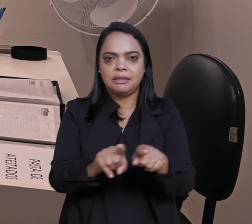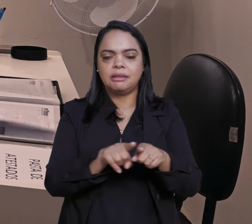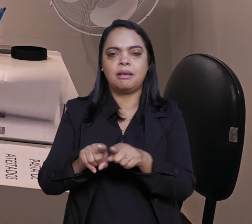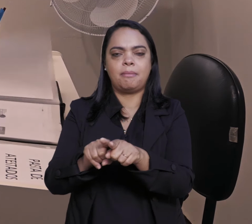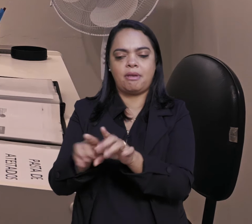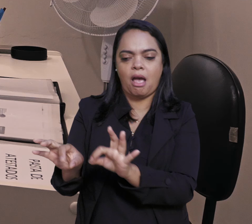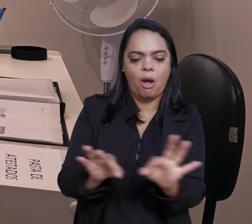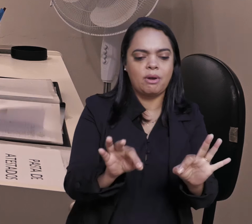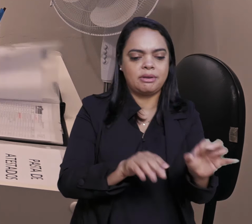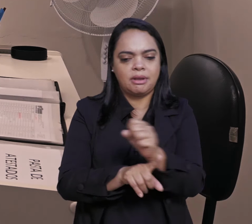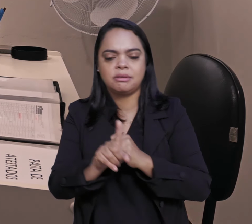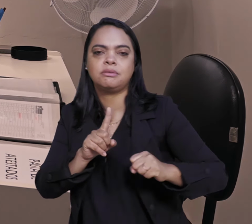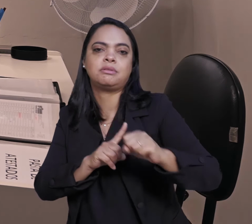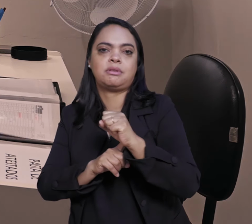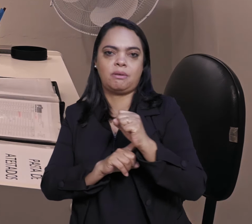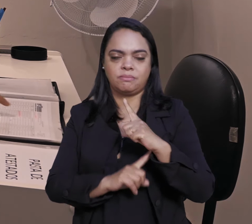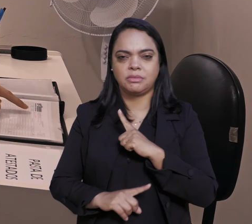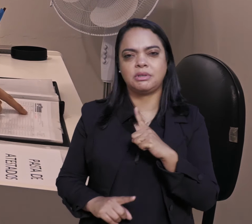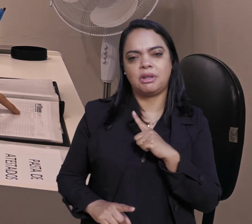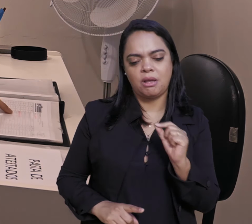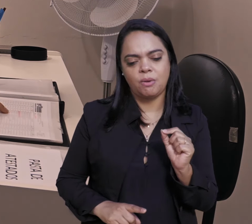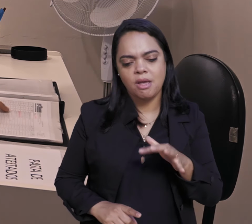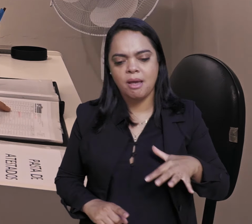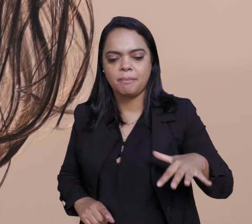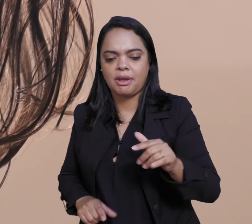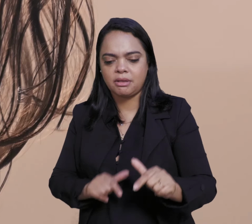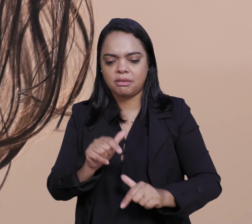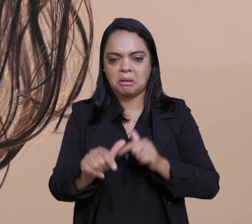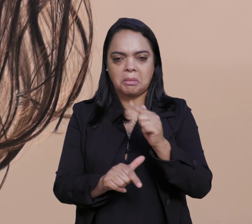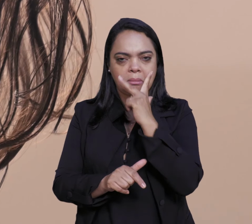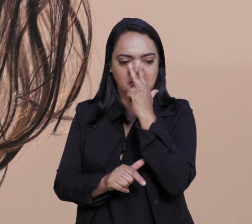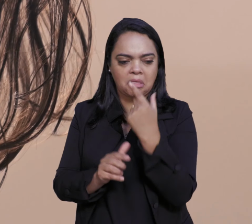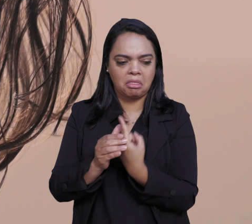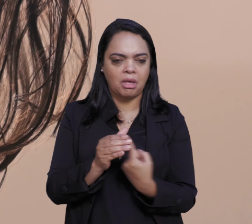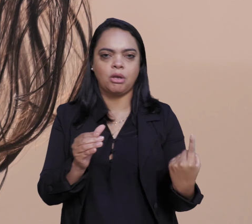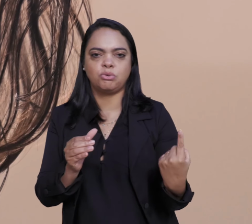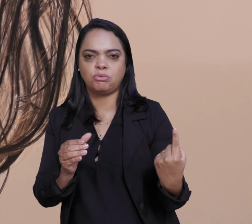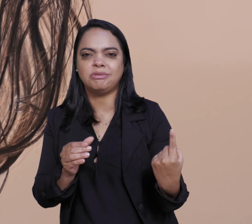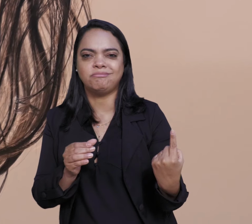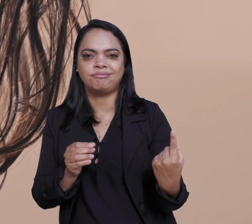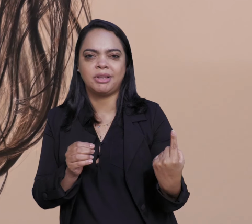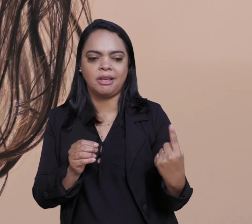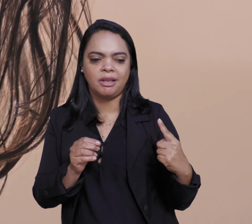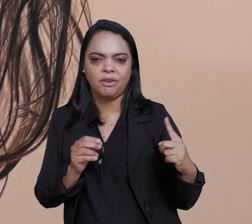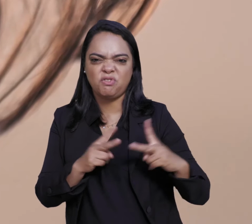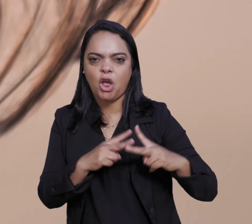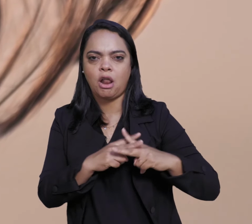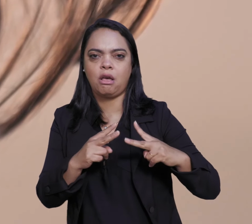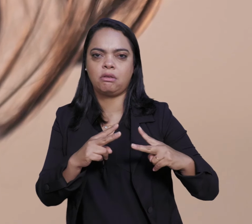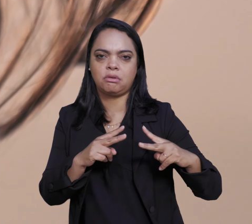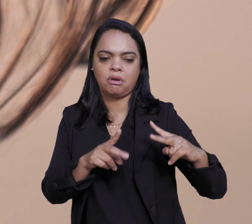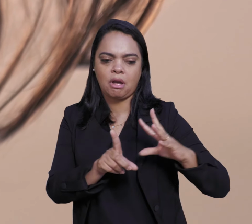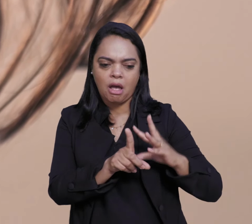questões de organização social, onde a gente tem um mercado de trabalho que exclui, que violenta,